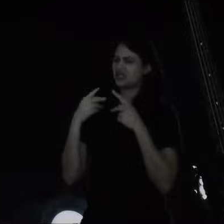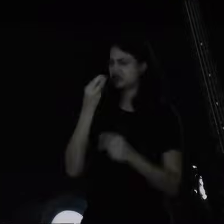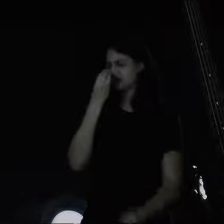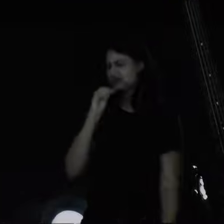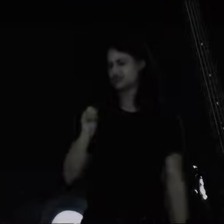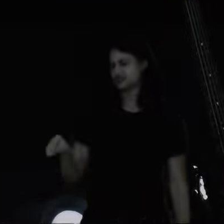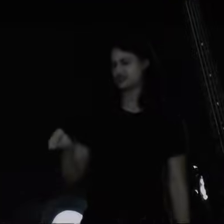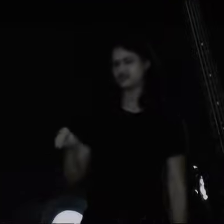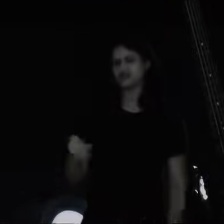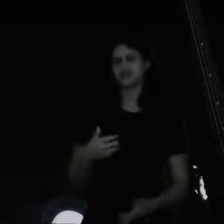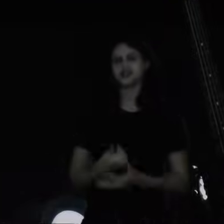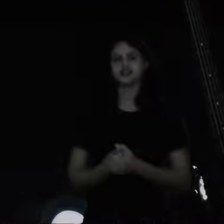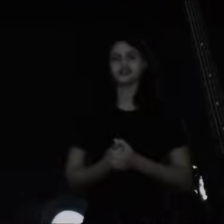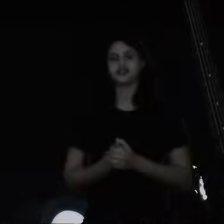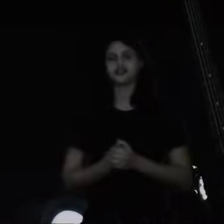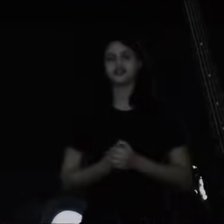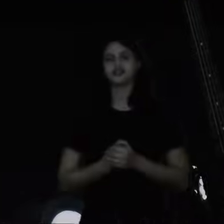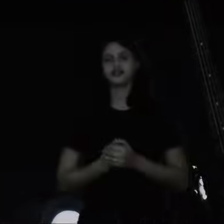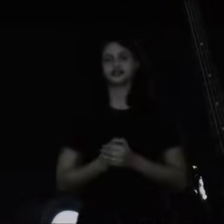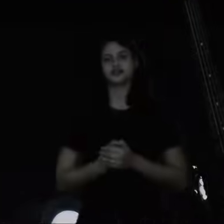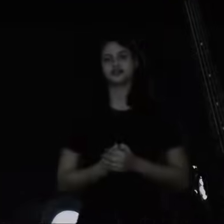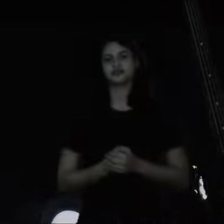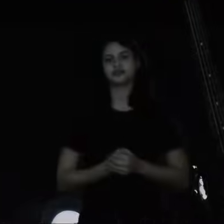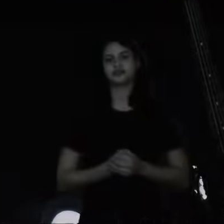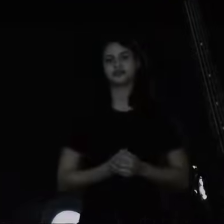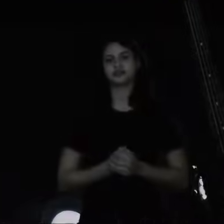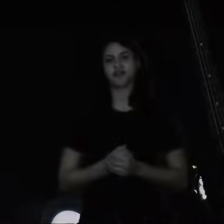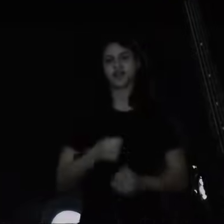você não conhece a história desse homem,